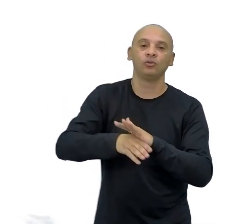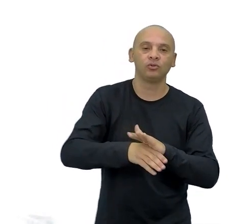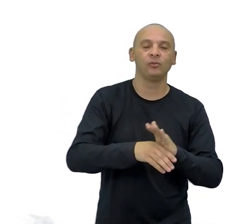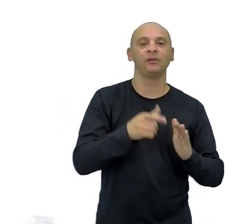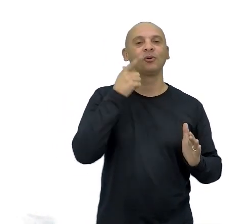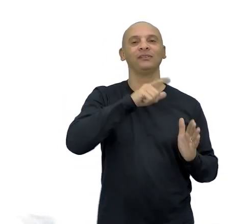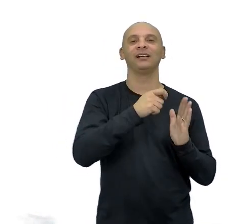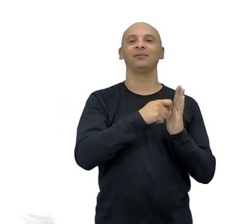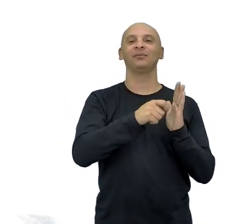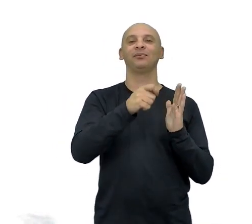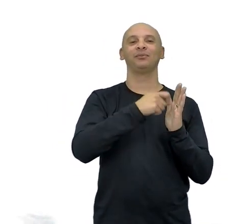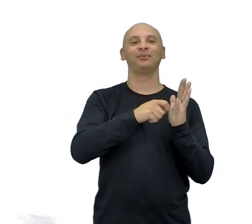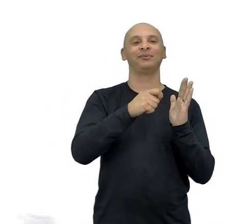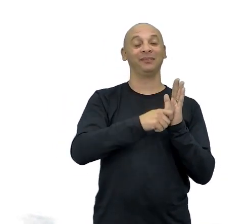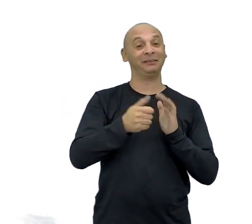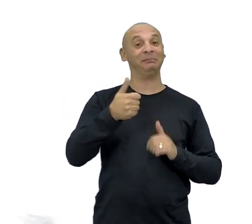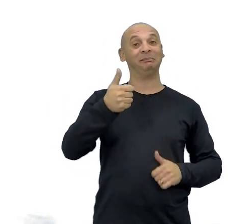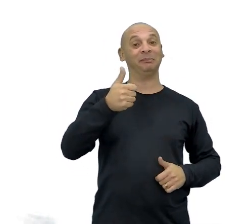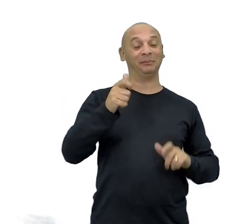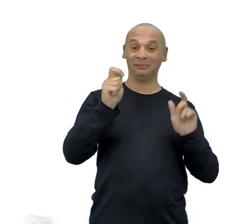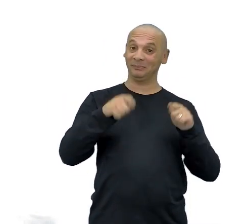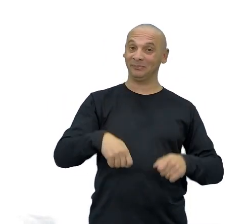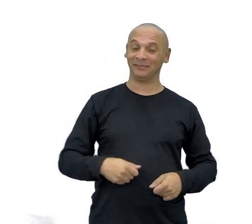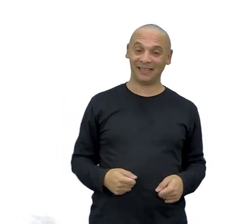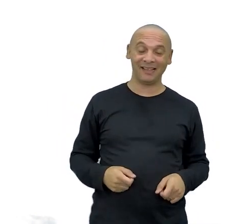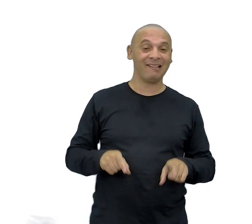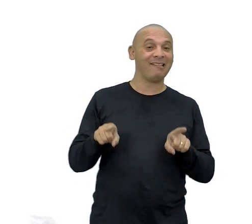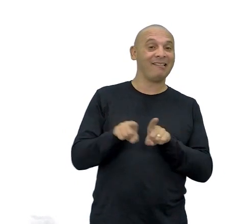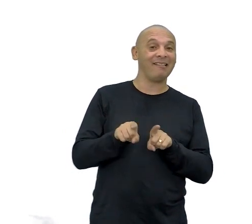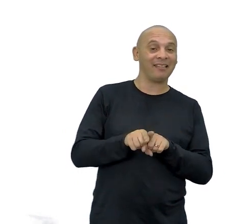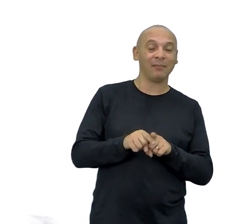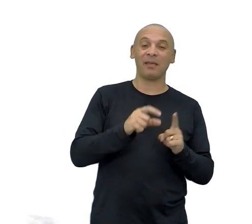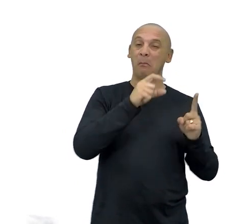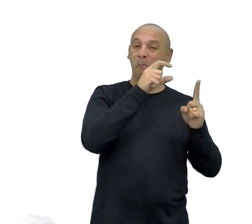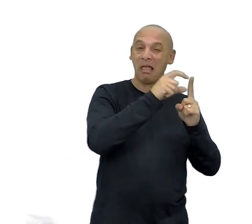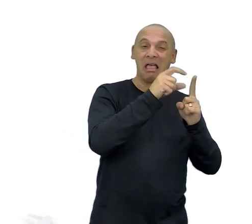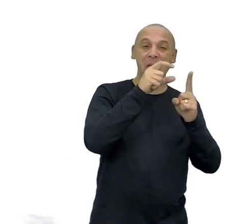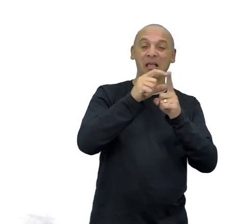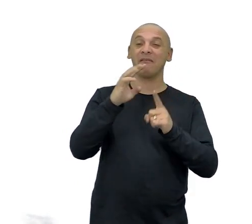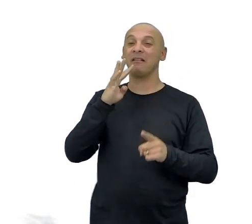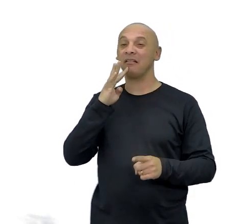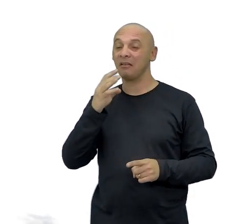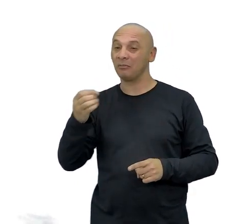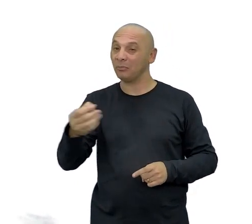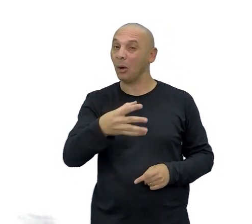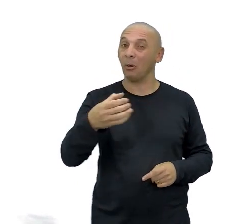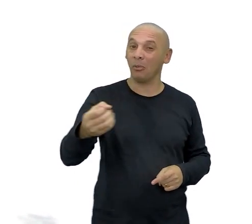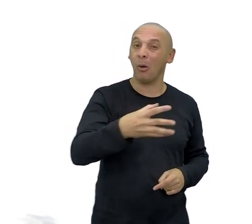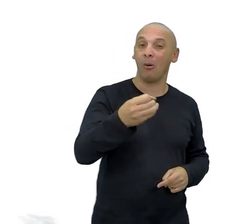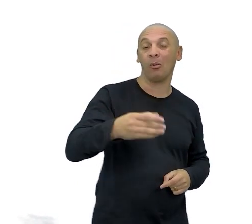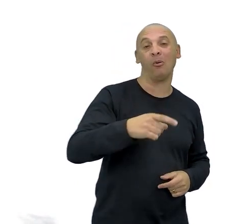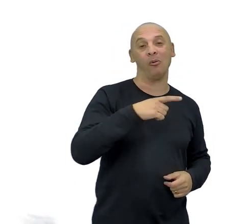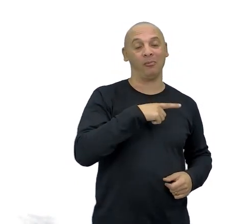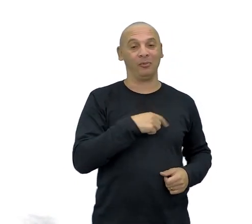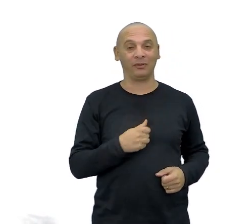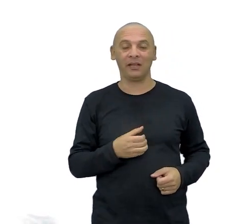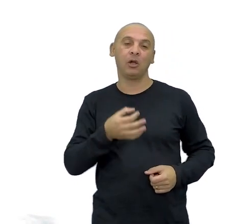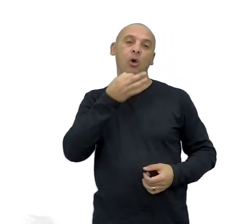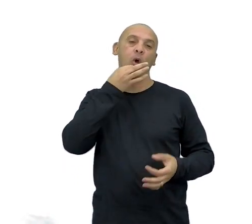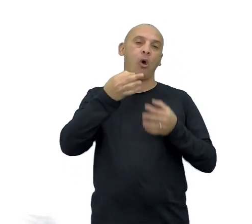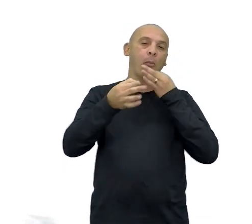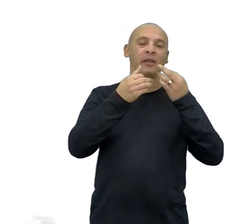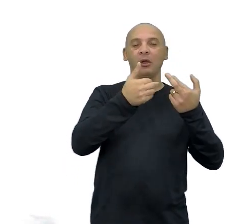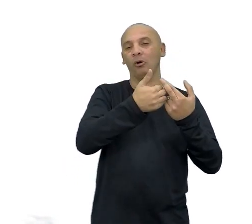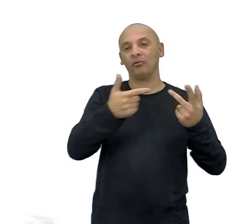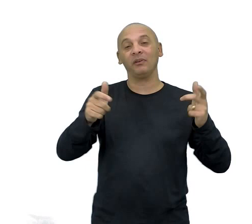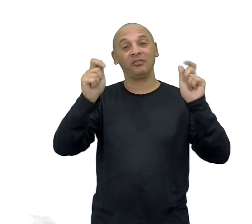escrito. Então, ele também amplia o vocabulário dele, a maneira dele se colocar, de ele conseguir